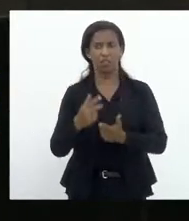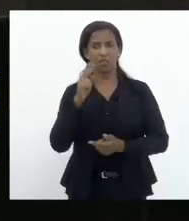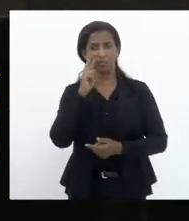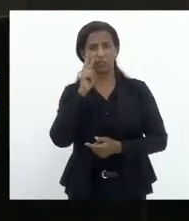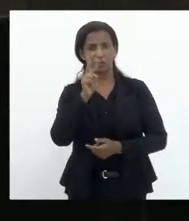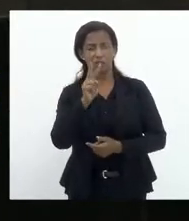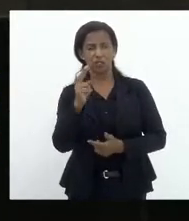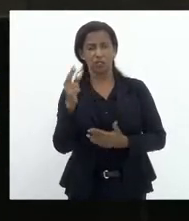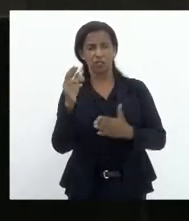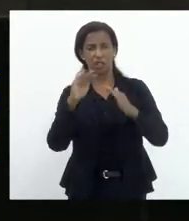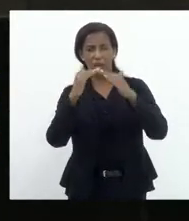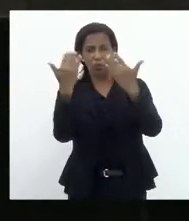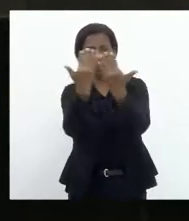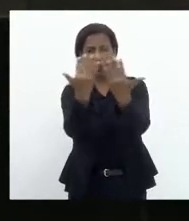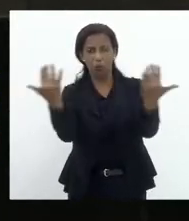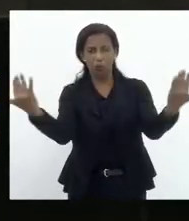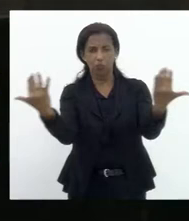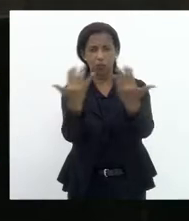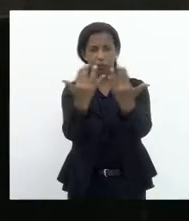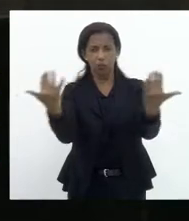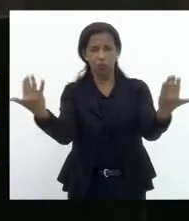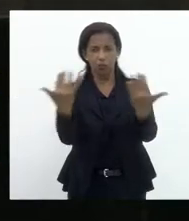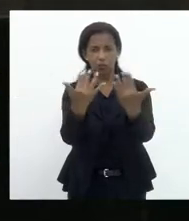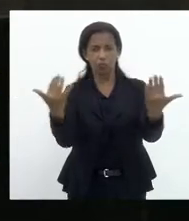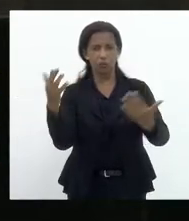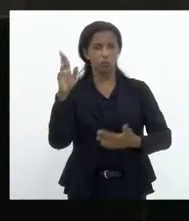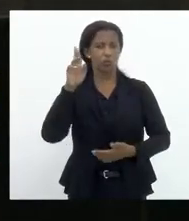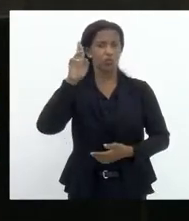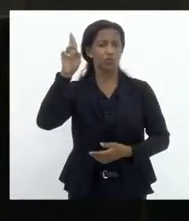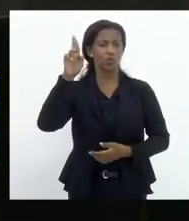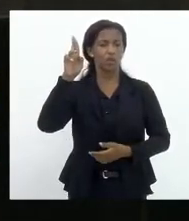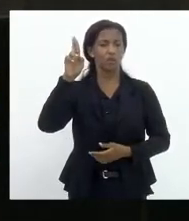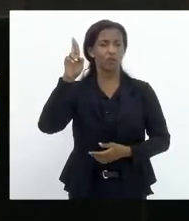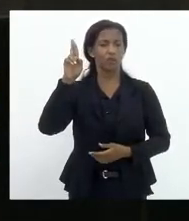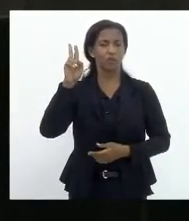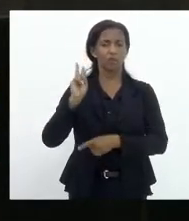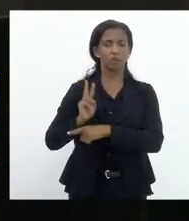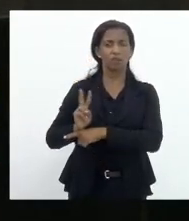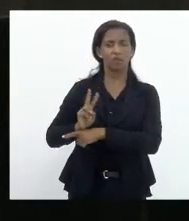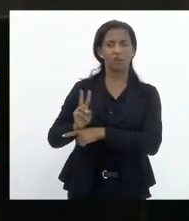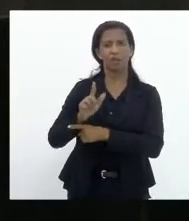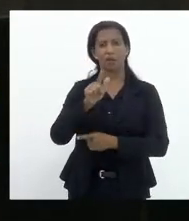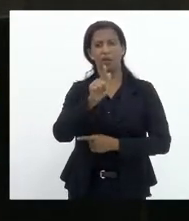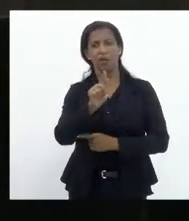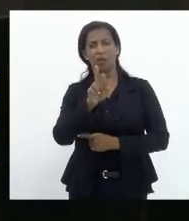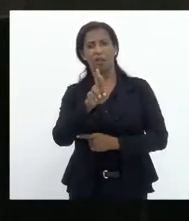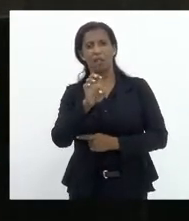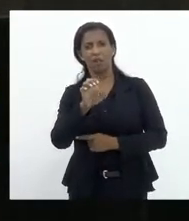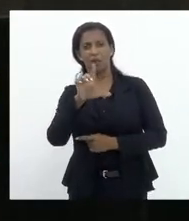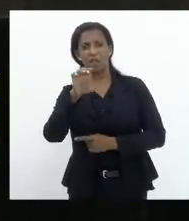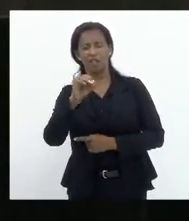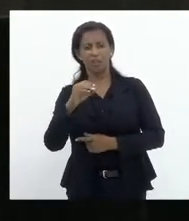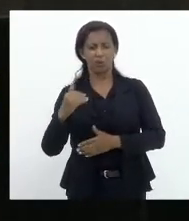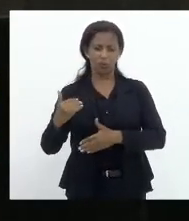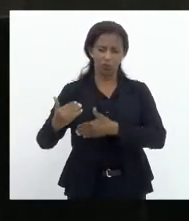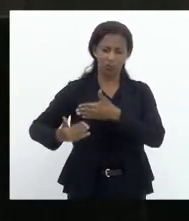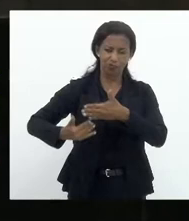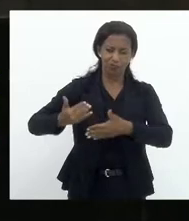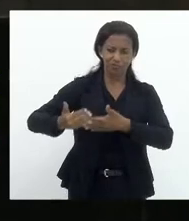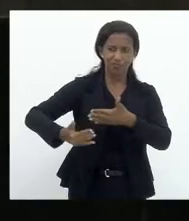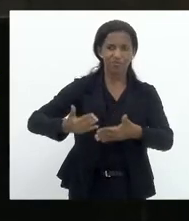vejo aqui atrás ao fundo do plenário o nosso chefe da segurança o grego que ao longo desse